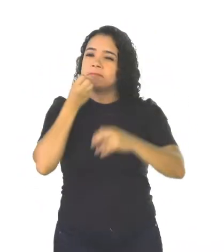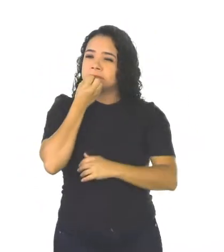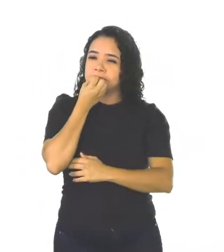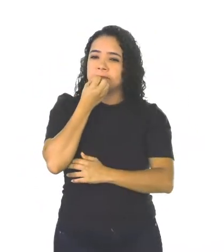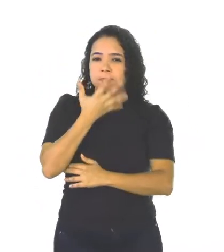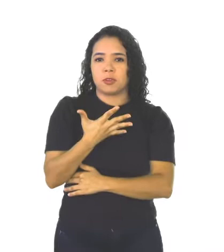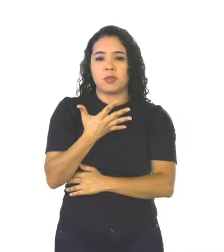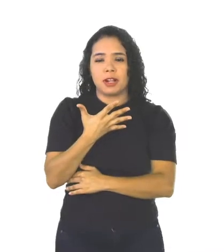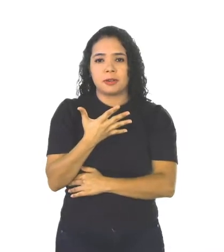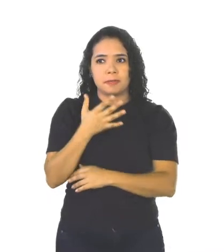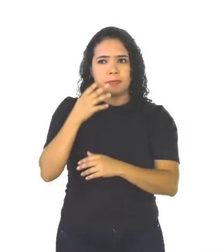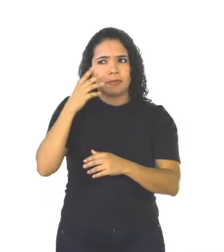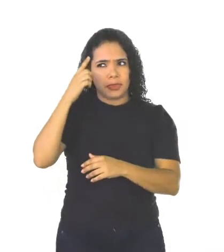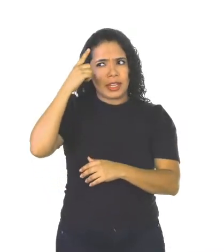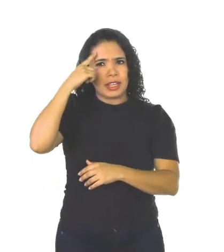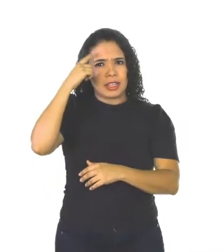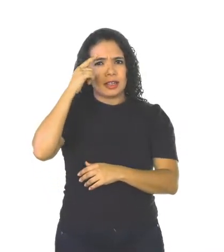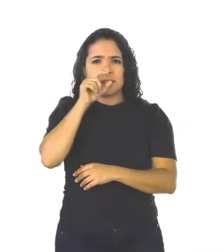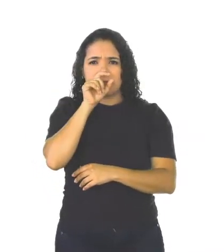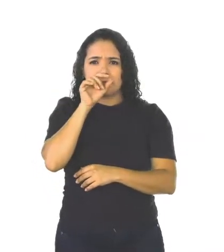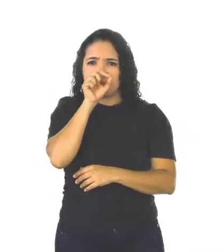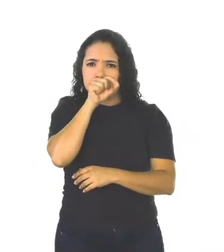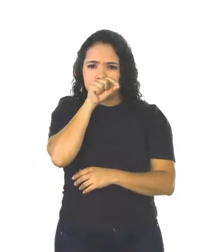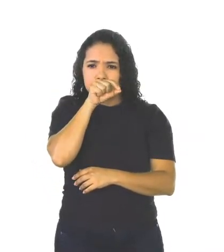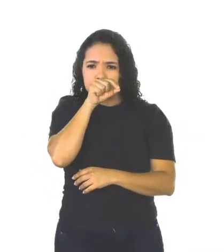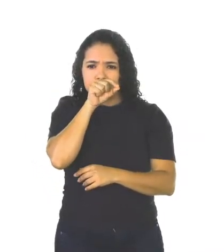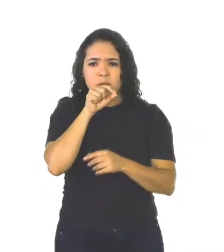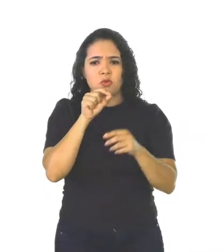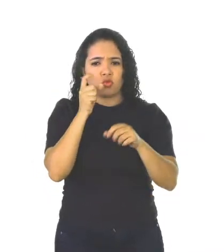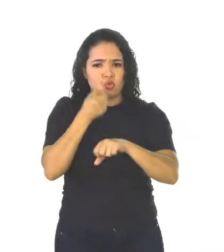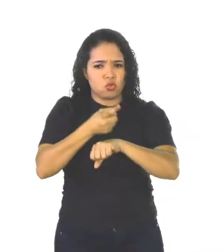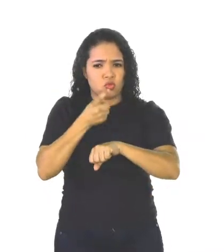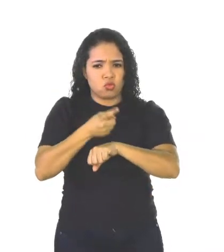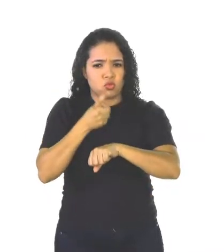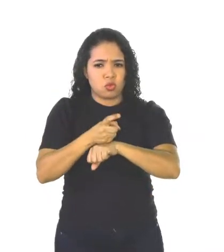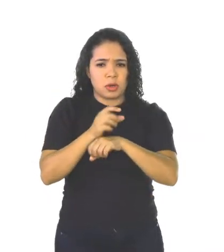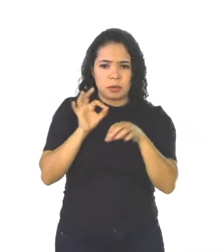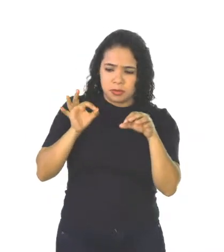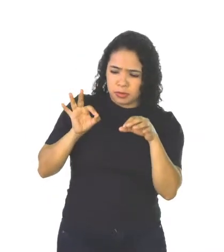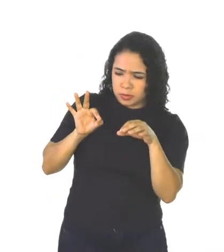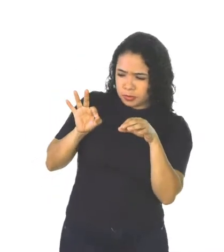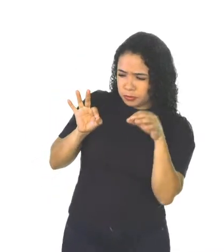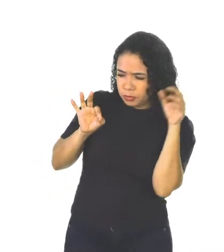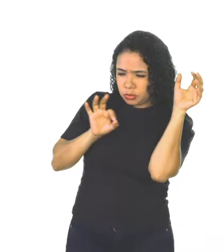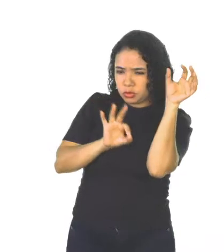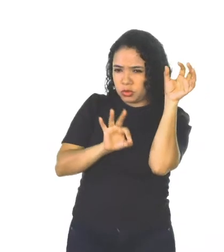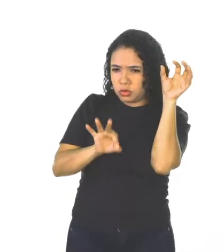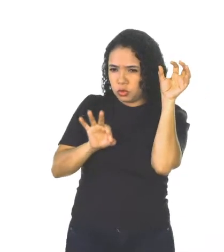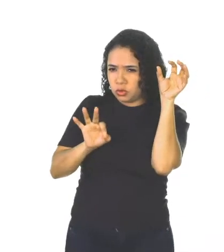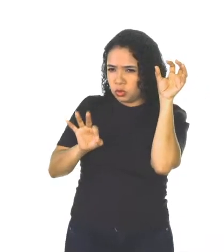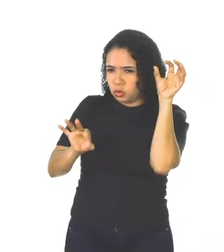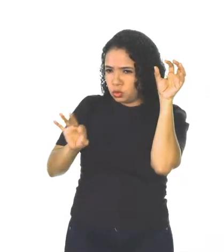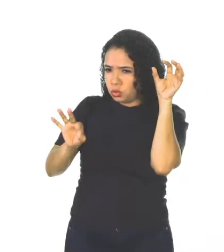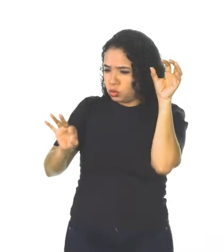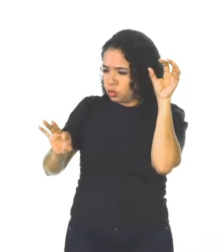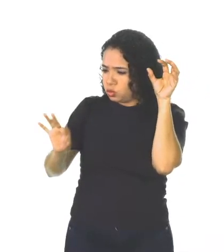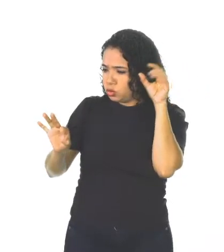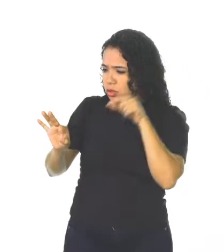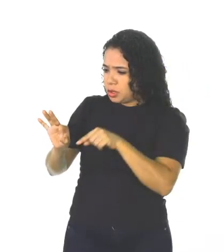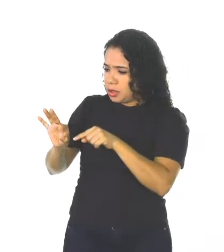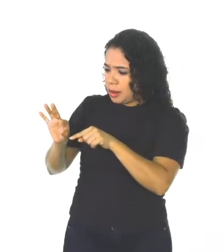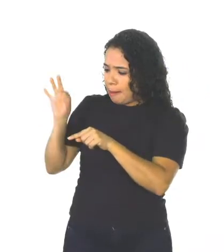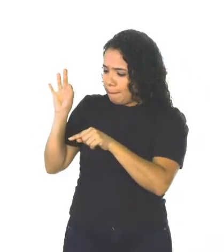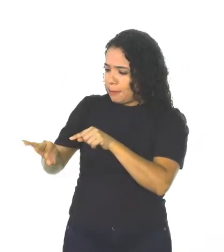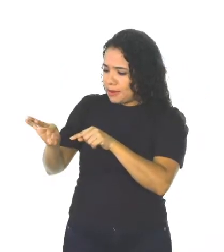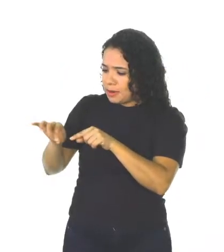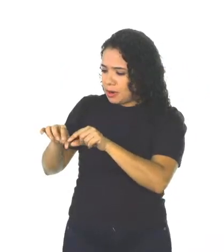se lembrou da dureza de seu bico. Mirou num ponto e certeira, com toda a sua força, perfurou a